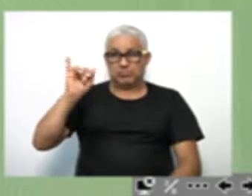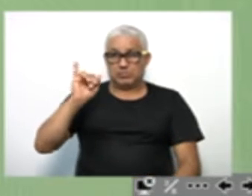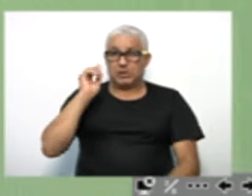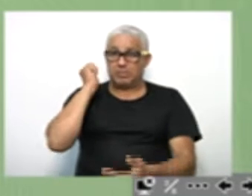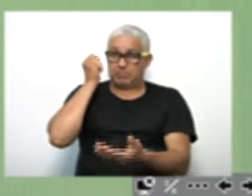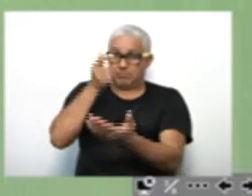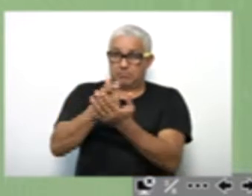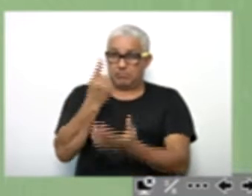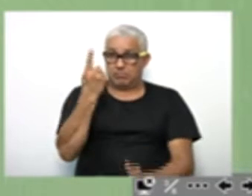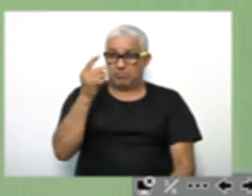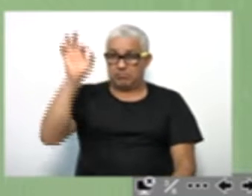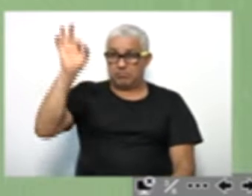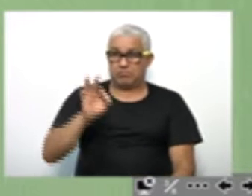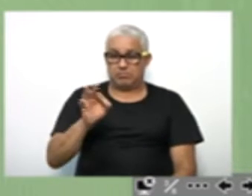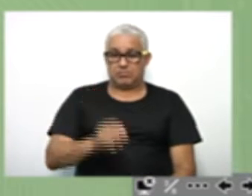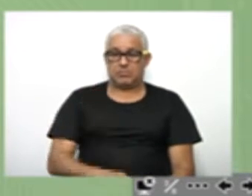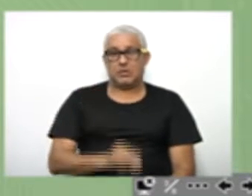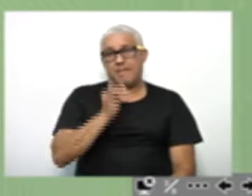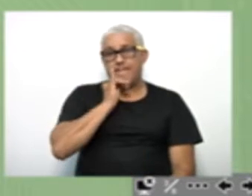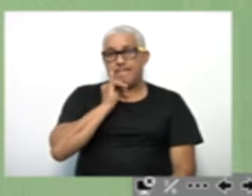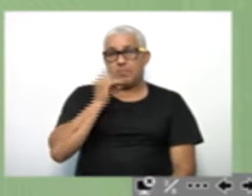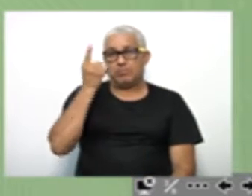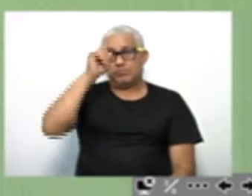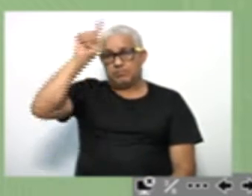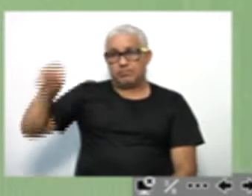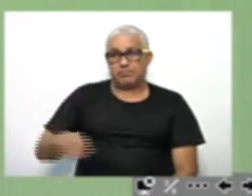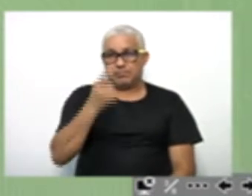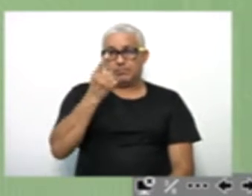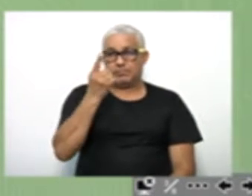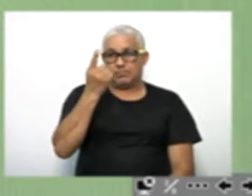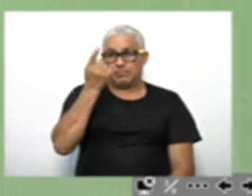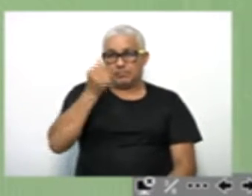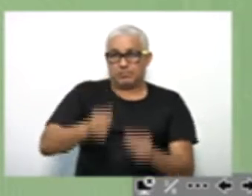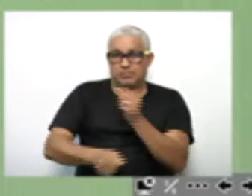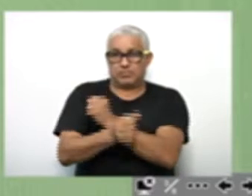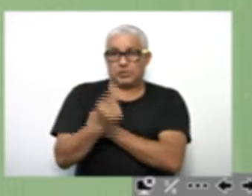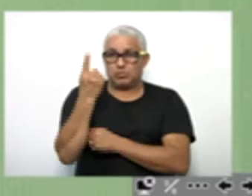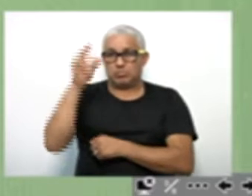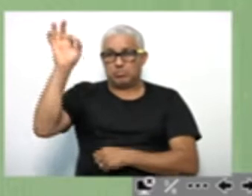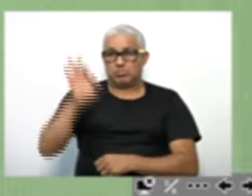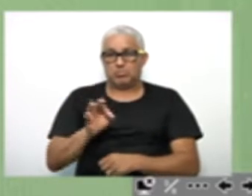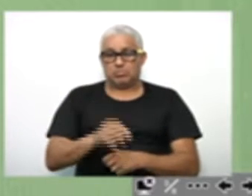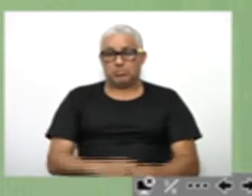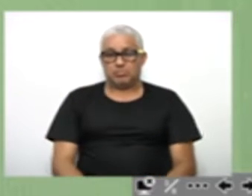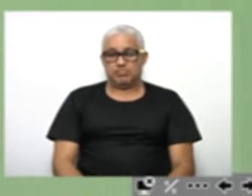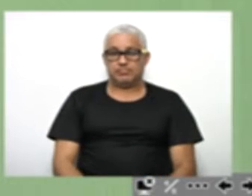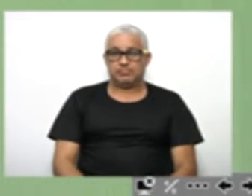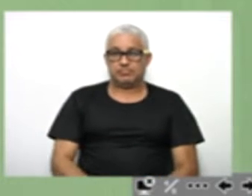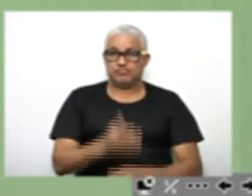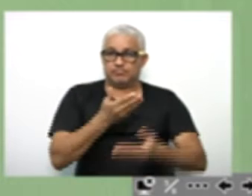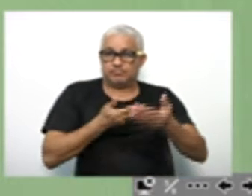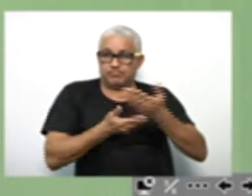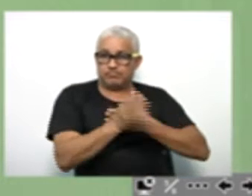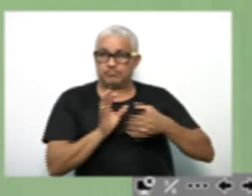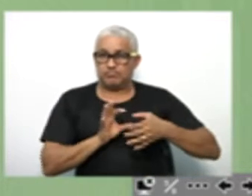do DI. Como? Então, 1 milhão investido a 1%. Esse 1% está